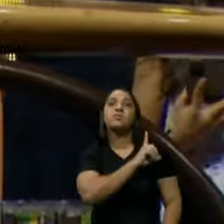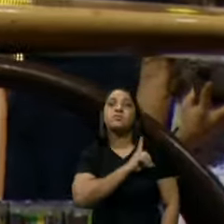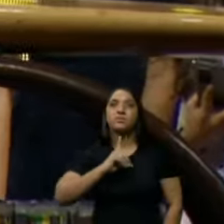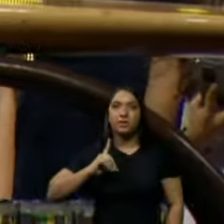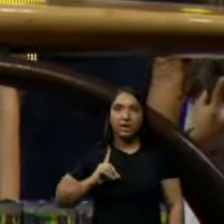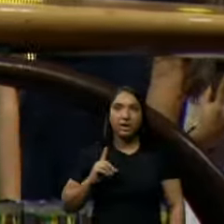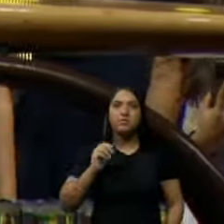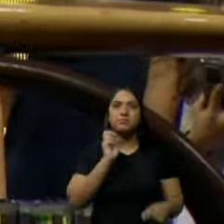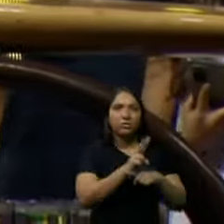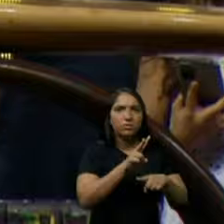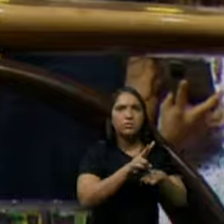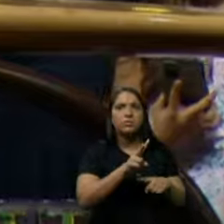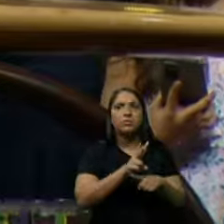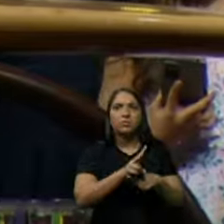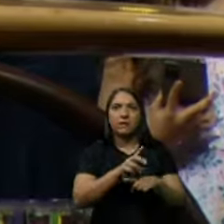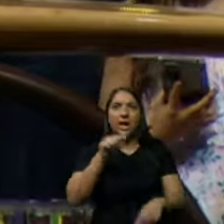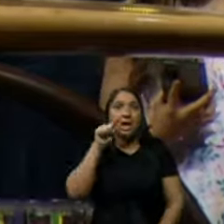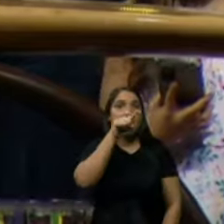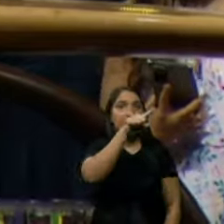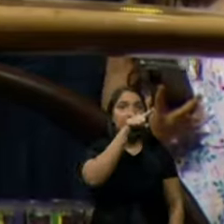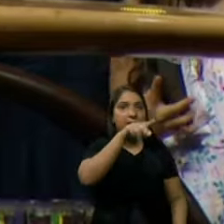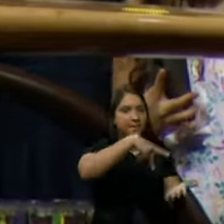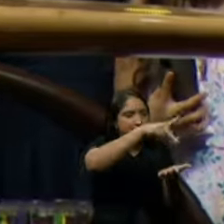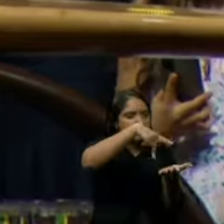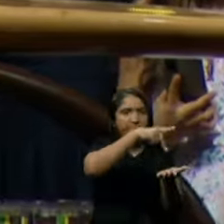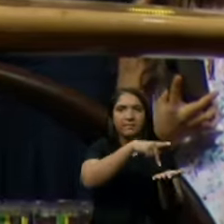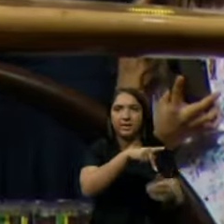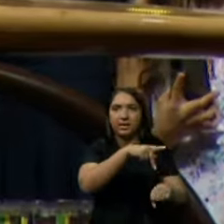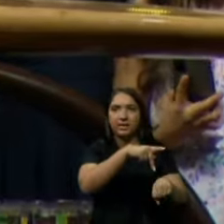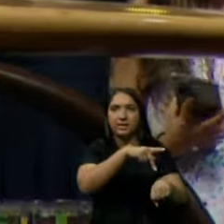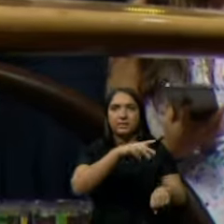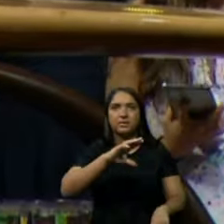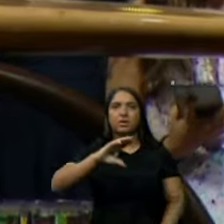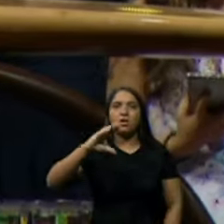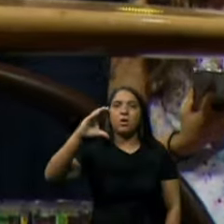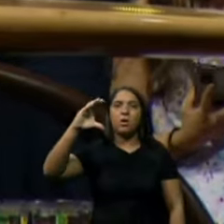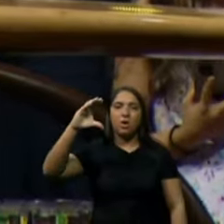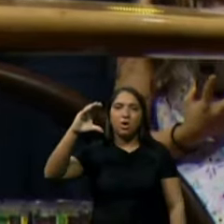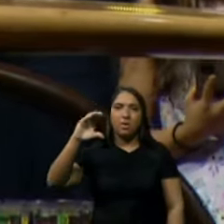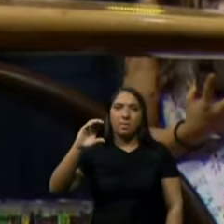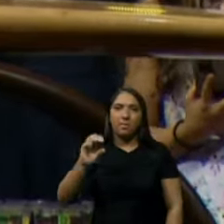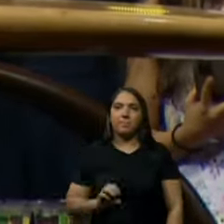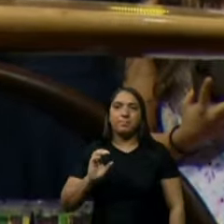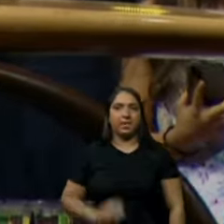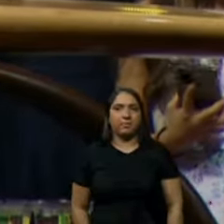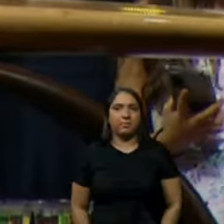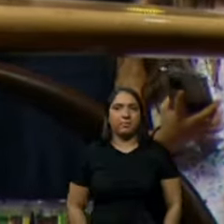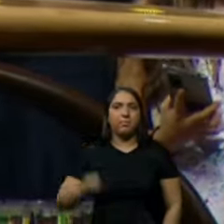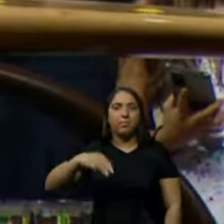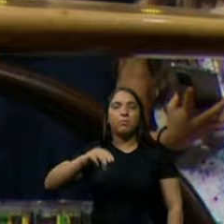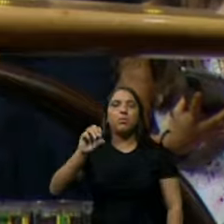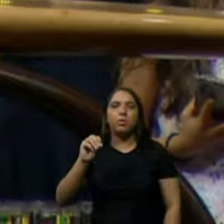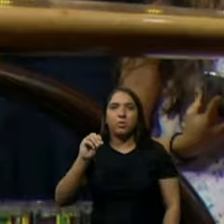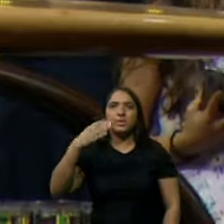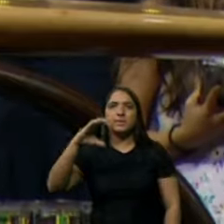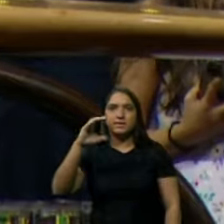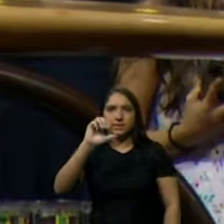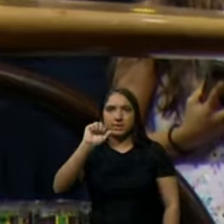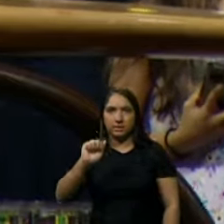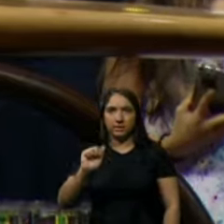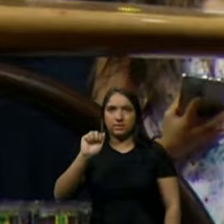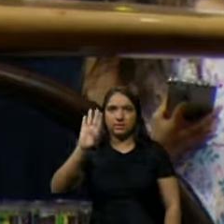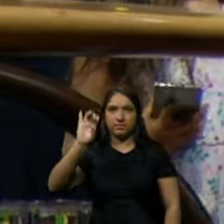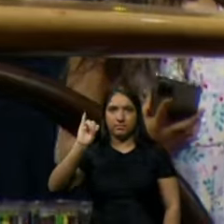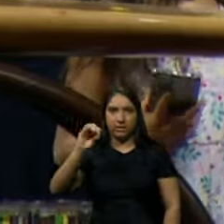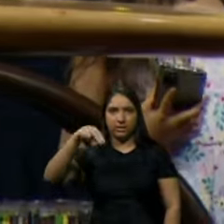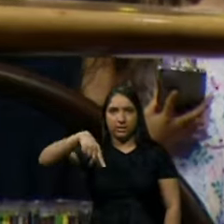forma da igreja ser igreja em Moçambique na nossa casa domésticos da fé é por meio da educação é muito importante que todos